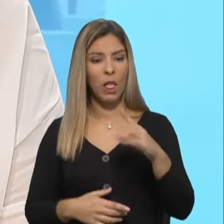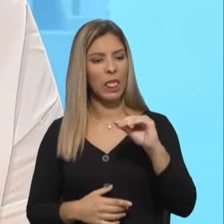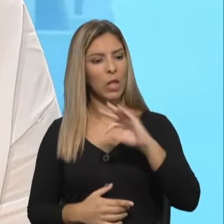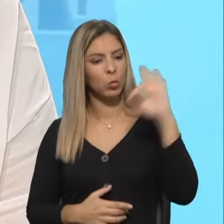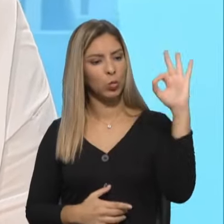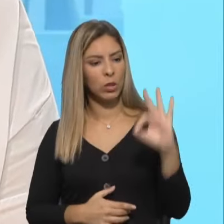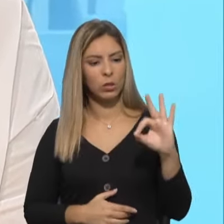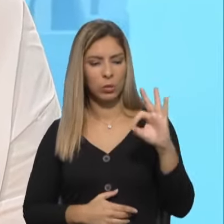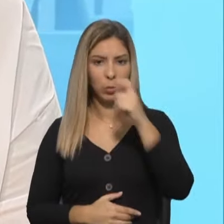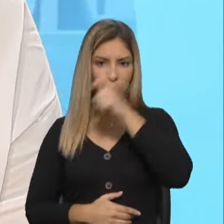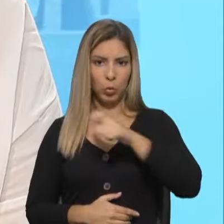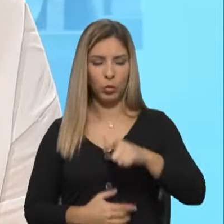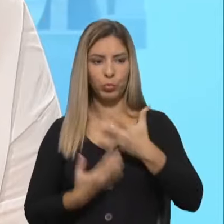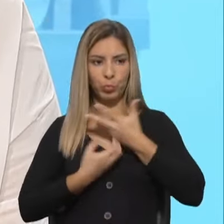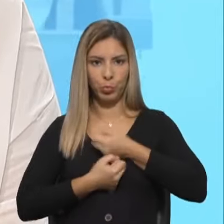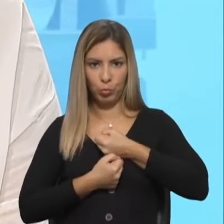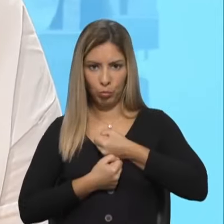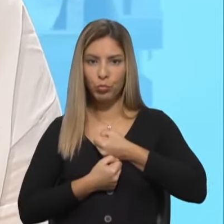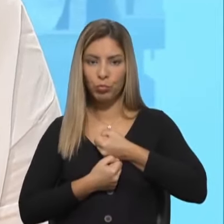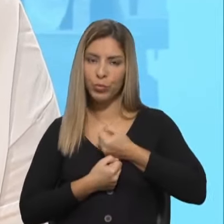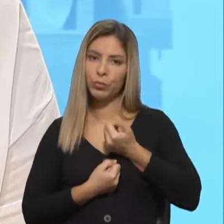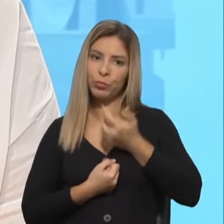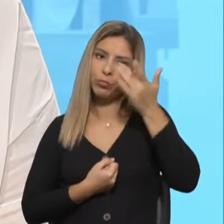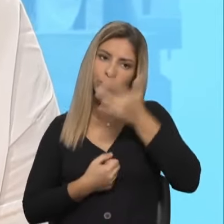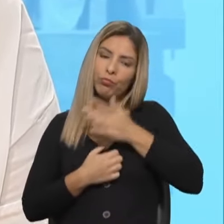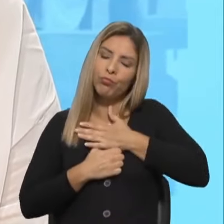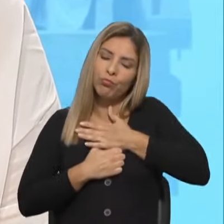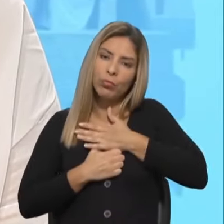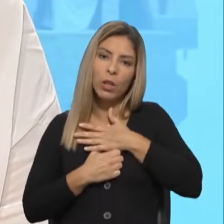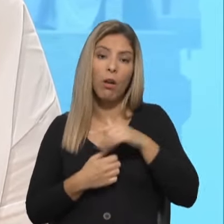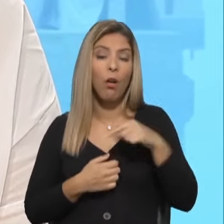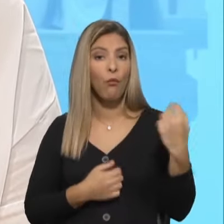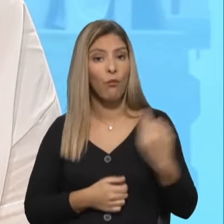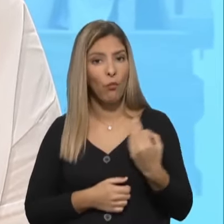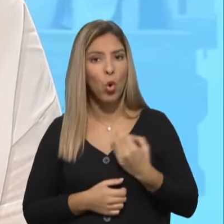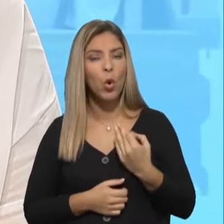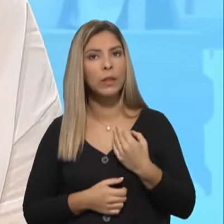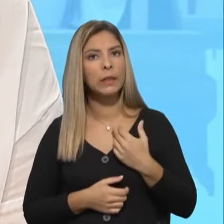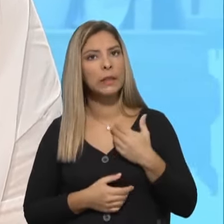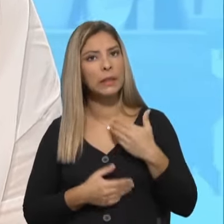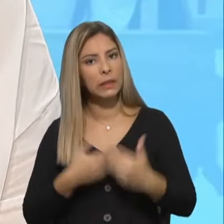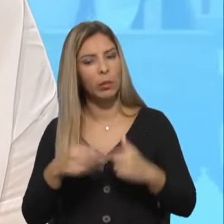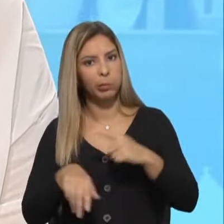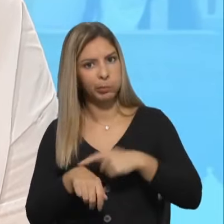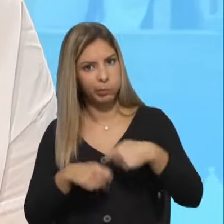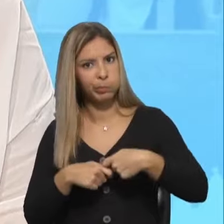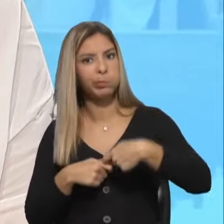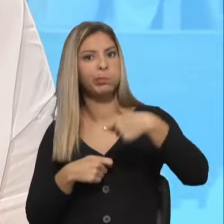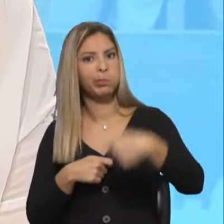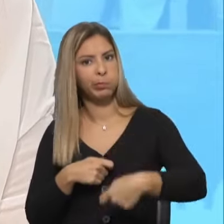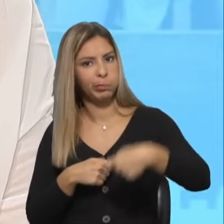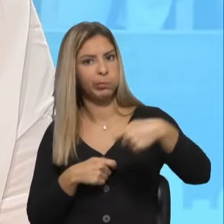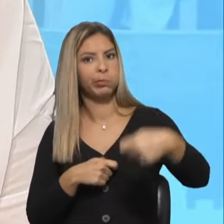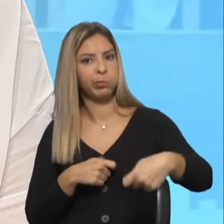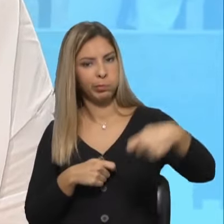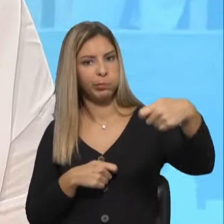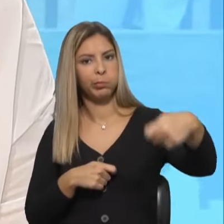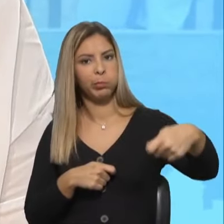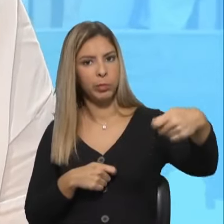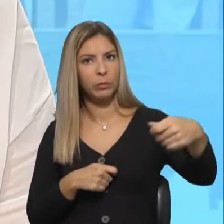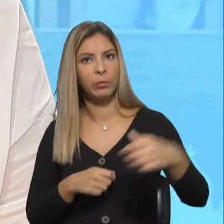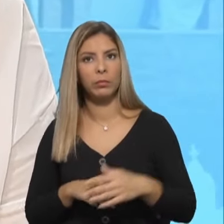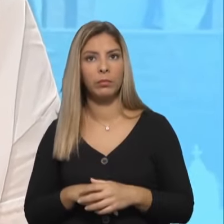in lutada que acaba por passar por processos de luto H prolongados ou seja na